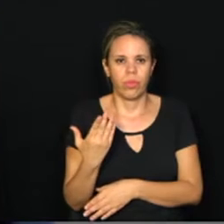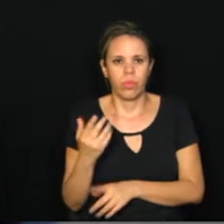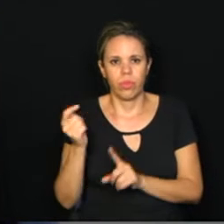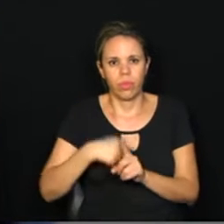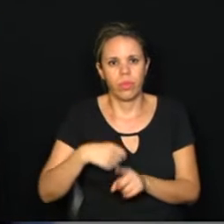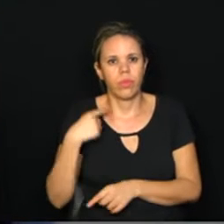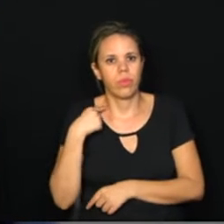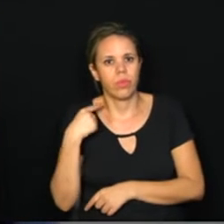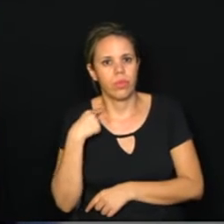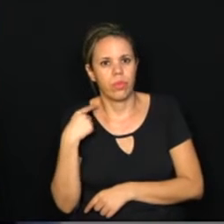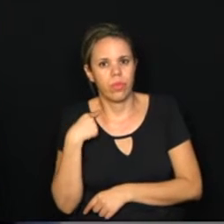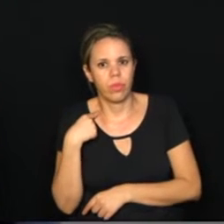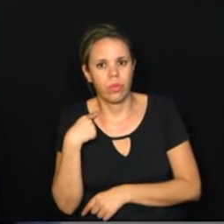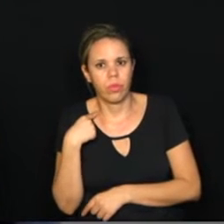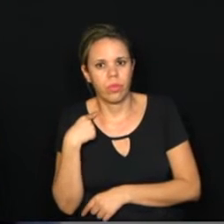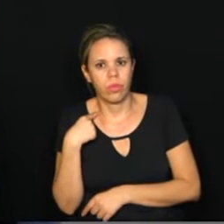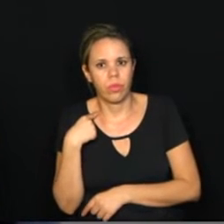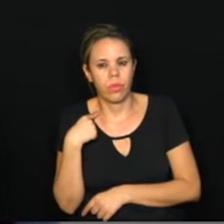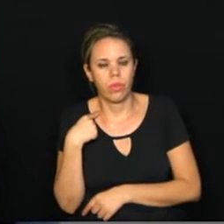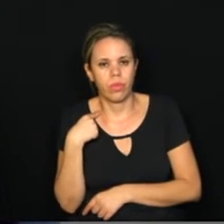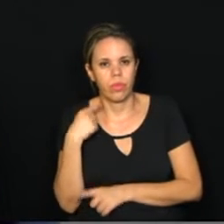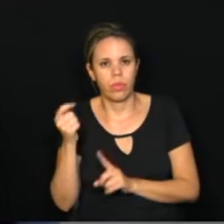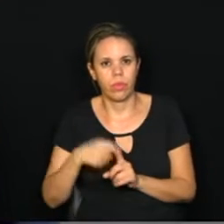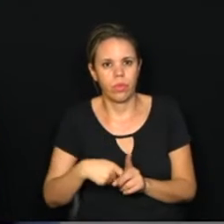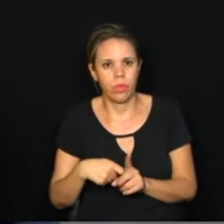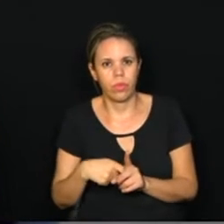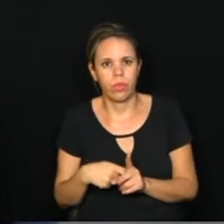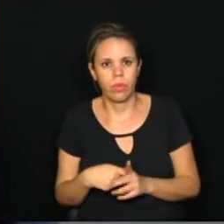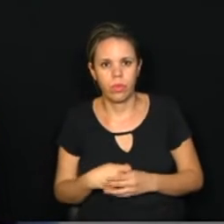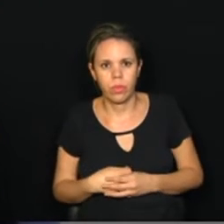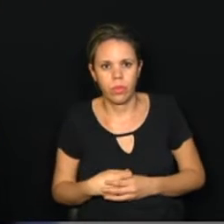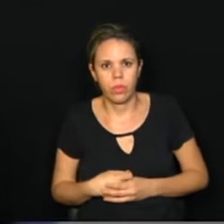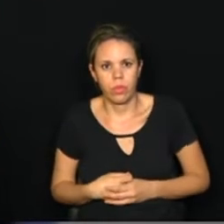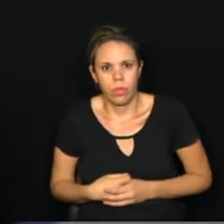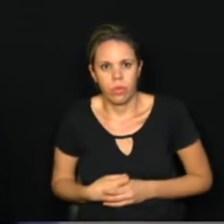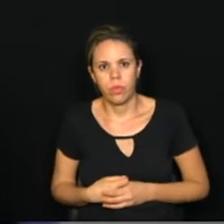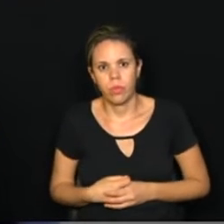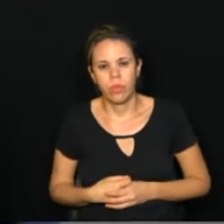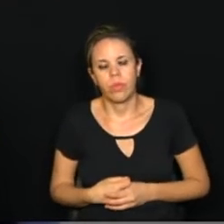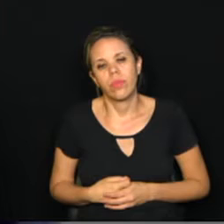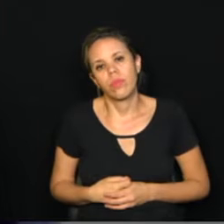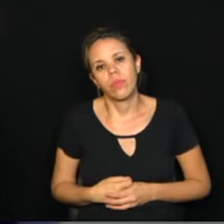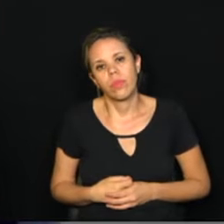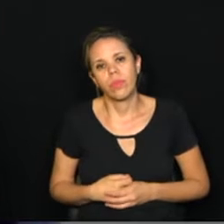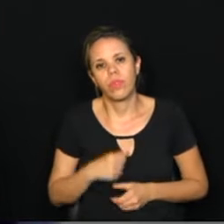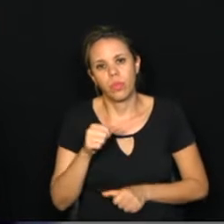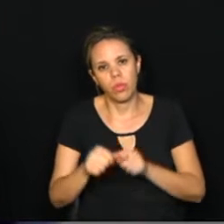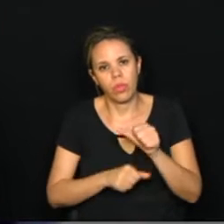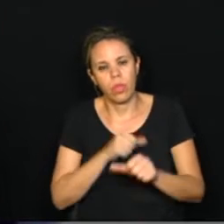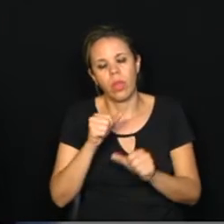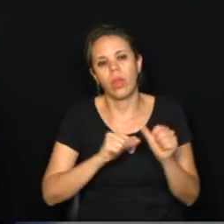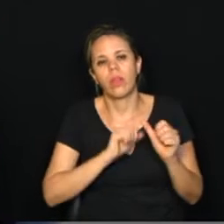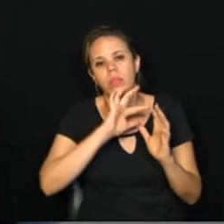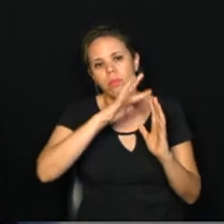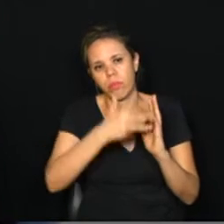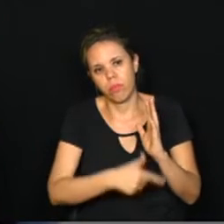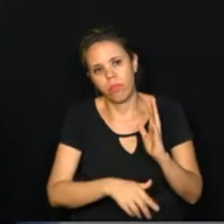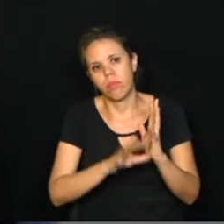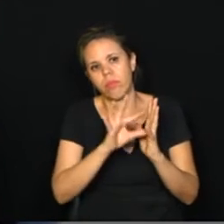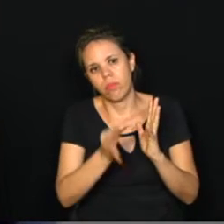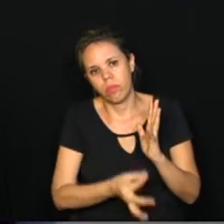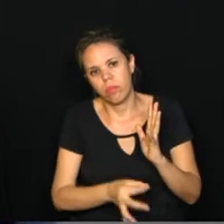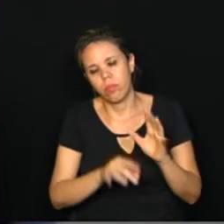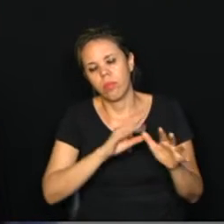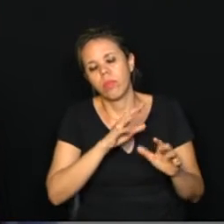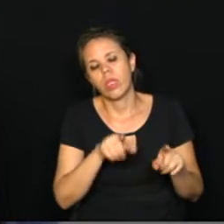de maio e meses de transição de estação. Então, o monitoramento pela Defesa Civil,